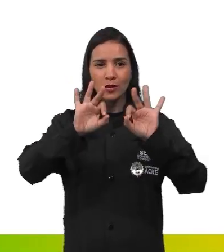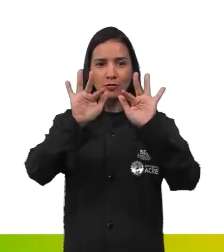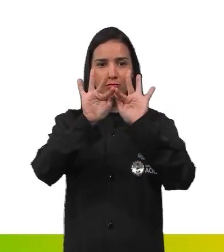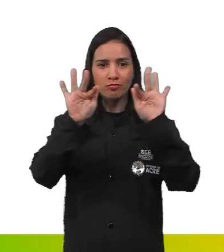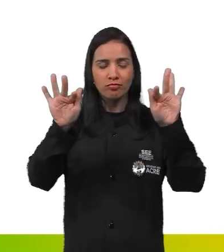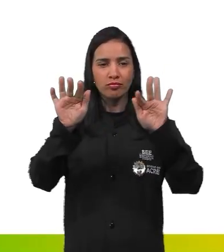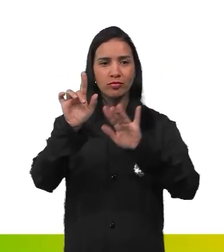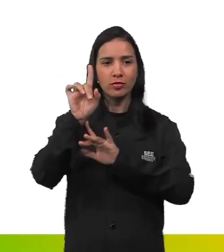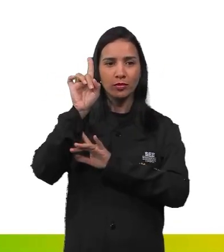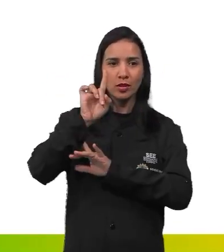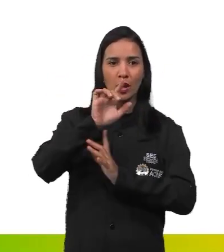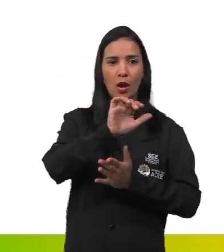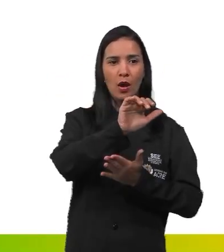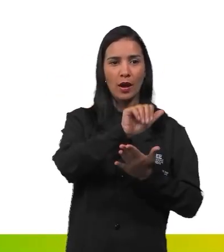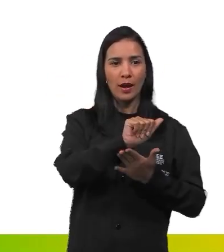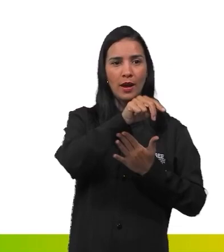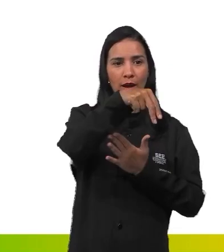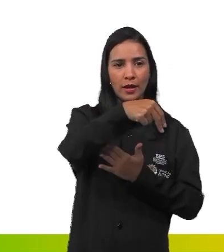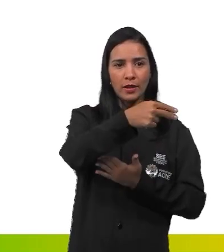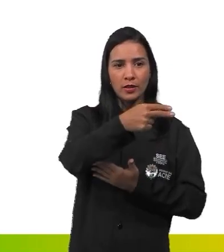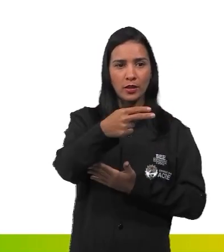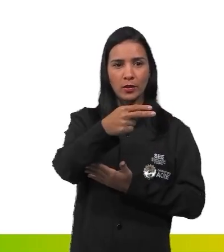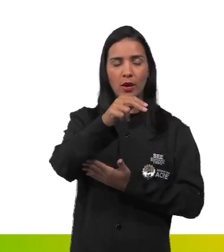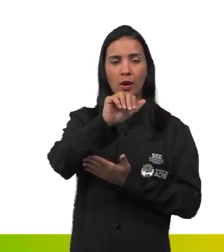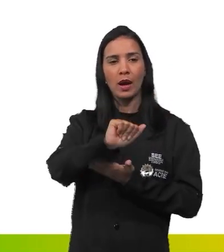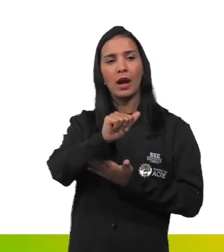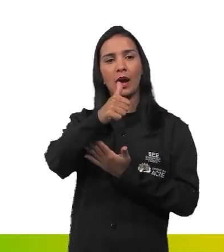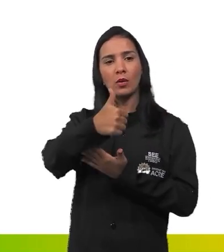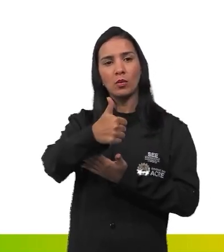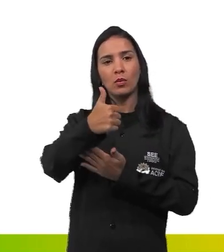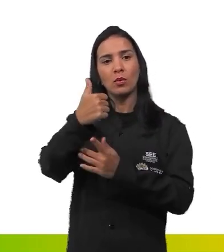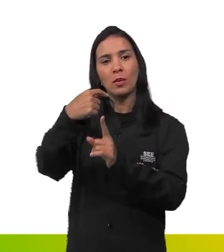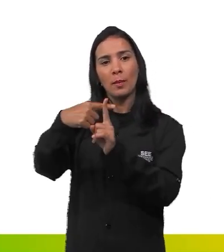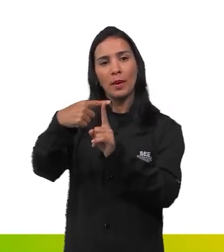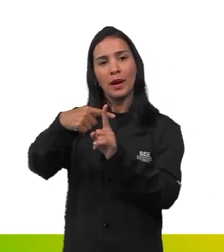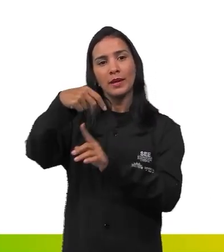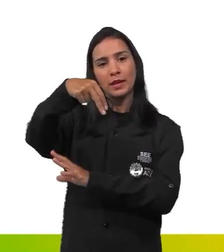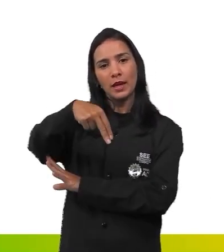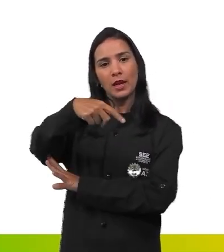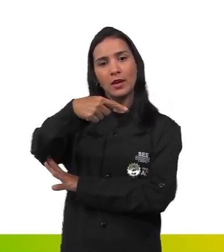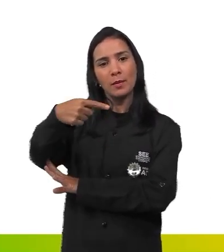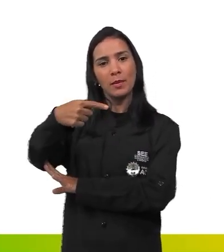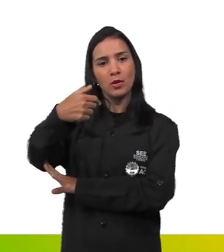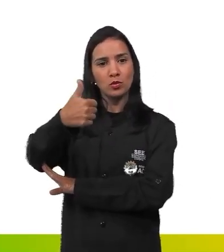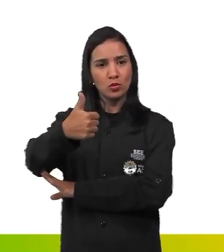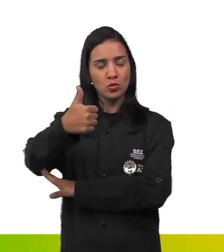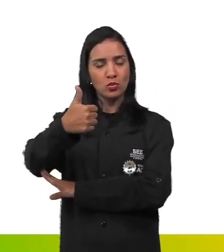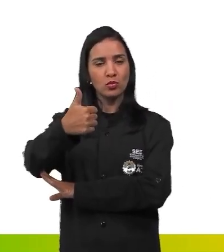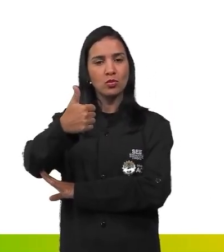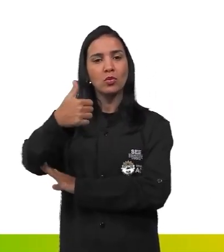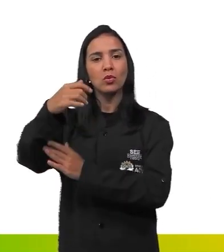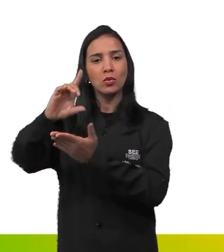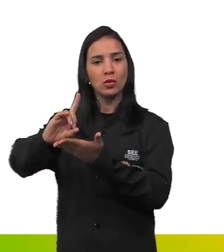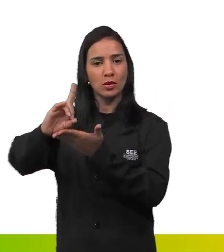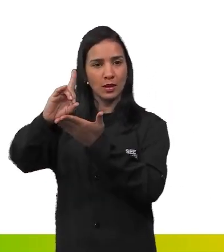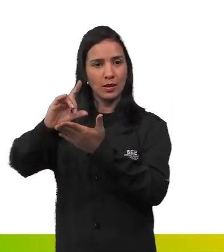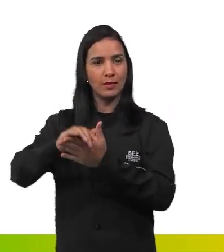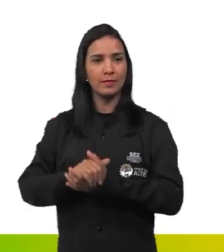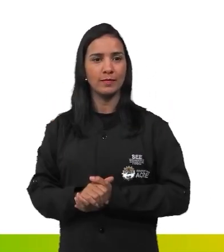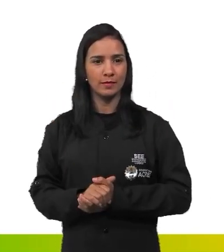igual ao A1 mais n menos 1 vezes a razão. Então, isso aqui é o termo geral